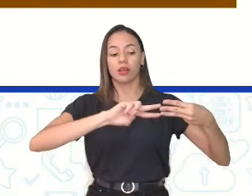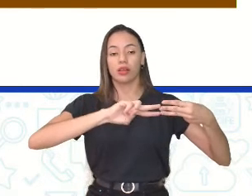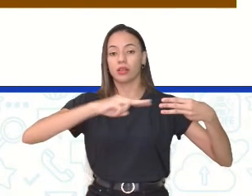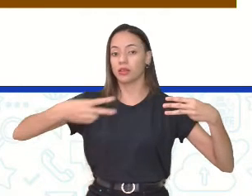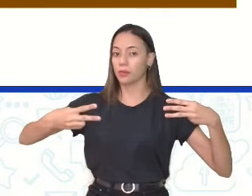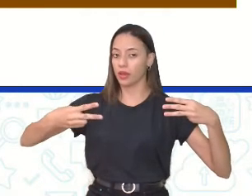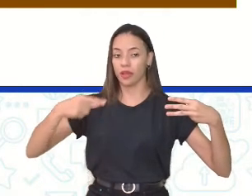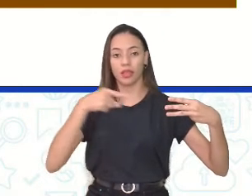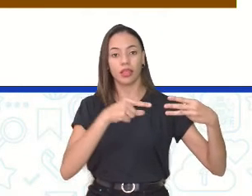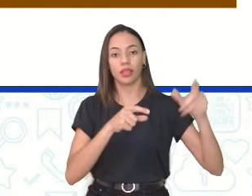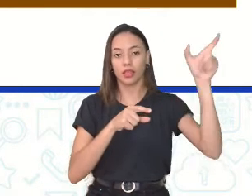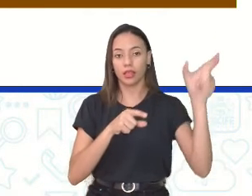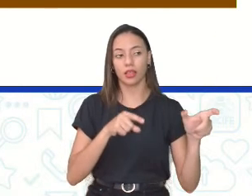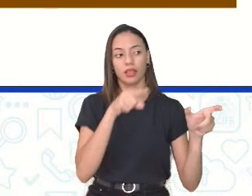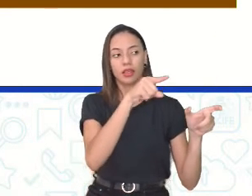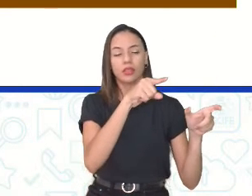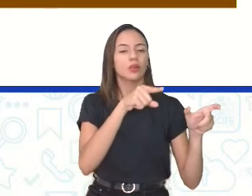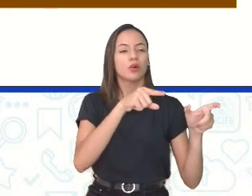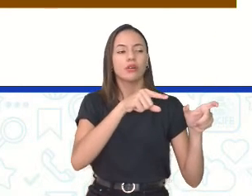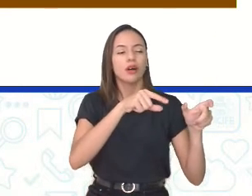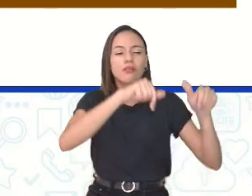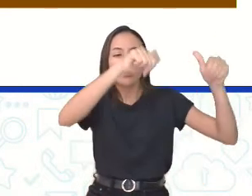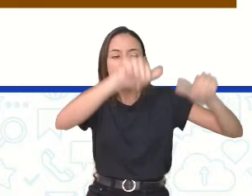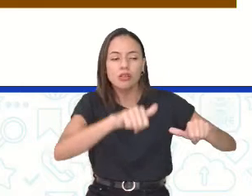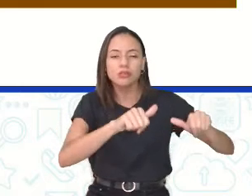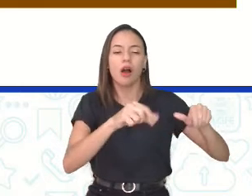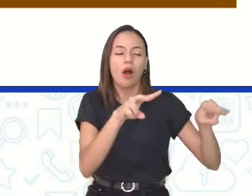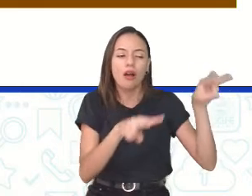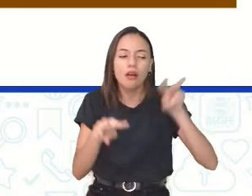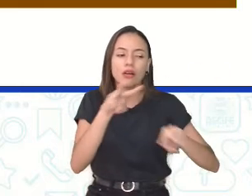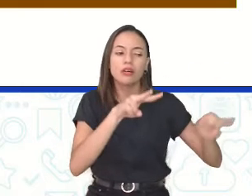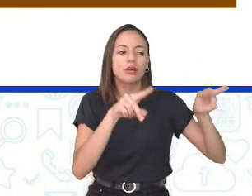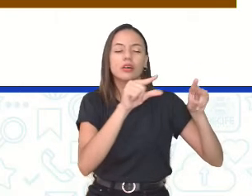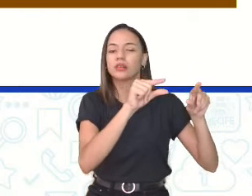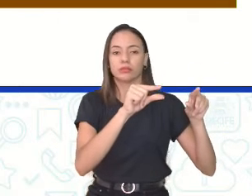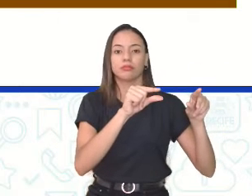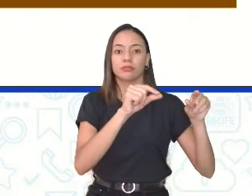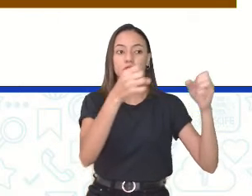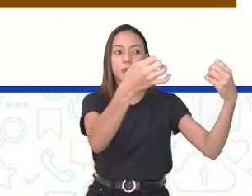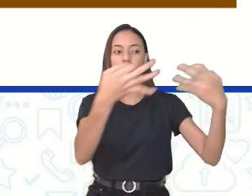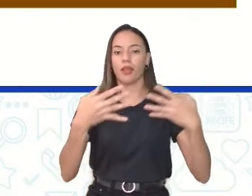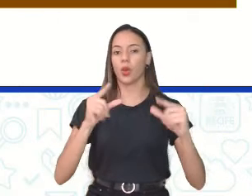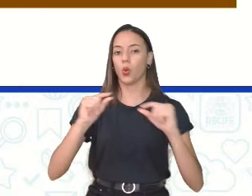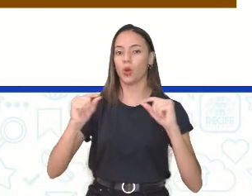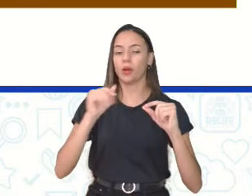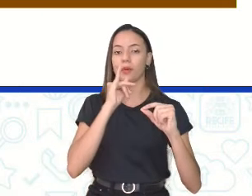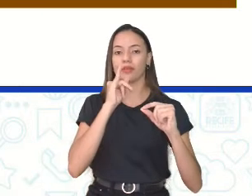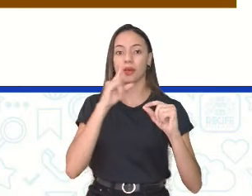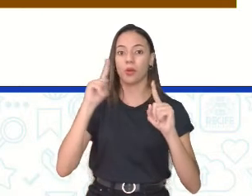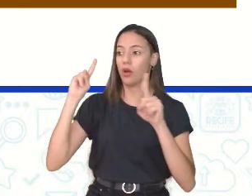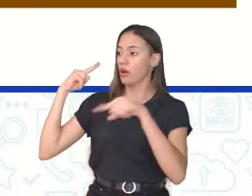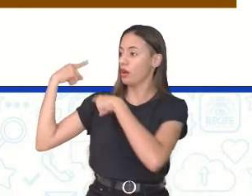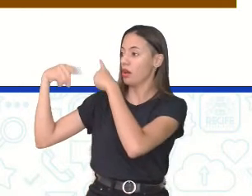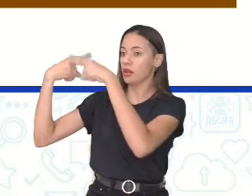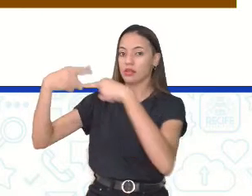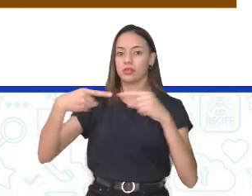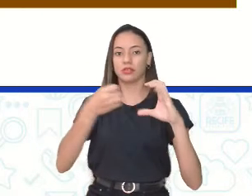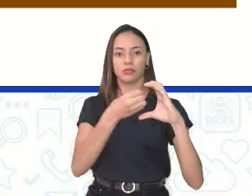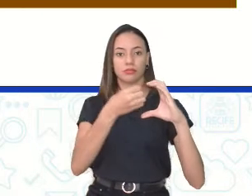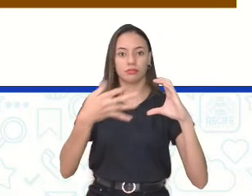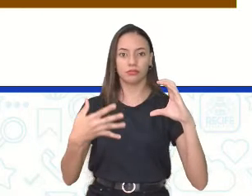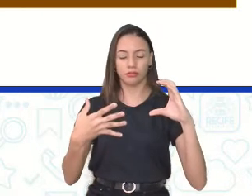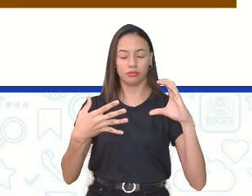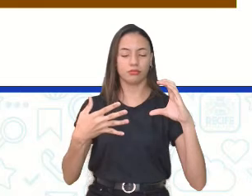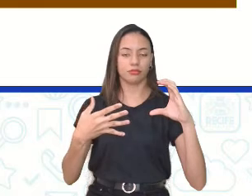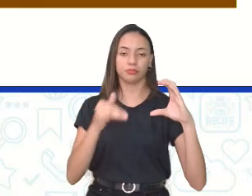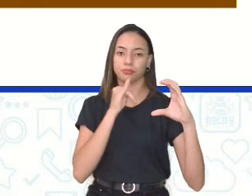né? Essas observações de Mendel trouxeram para a gente. Então, suas observações e explicações sobre a herança das características, ou